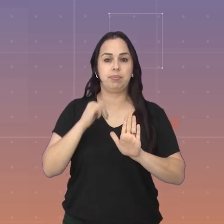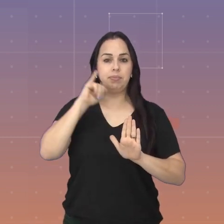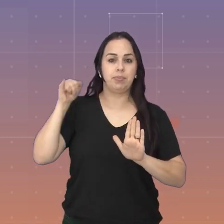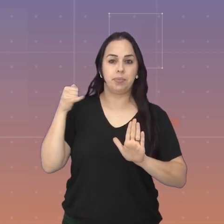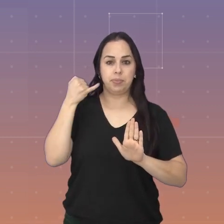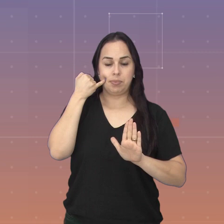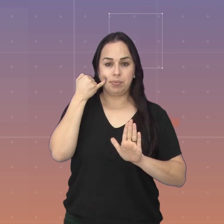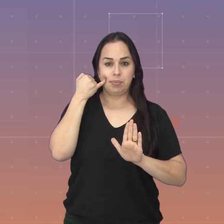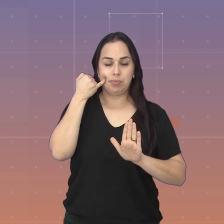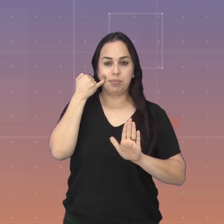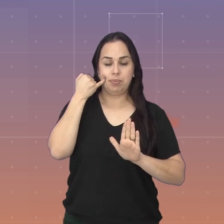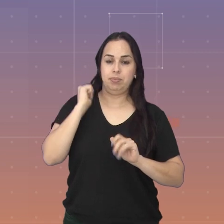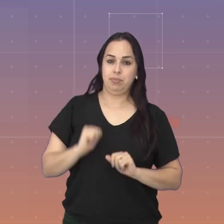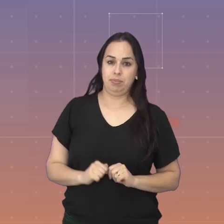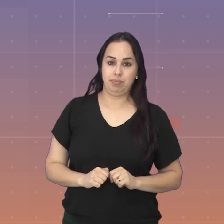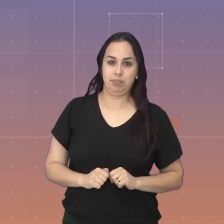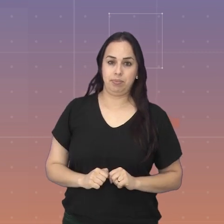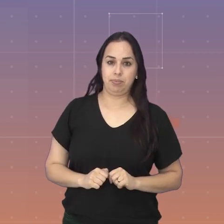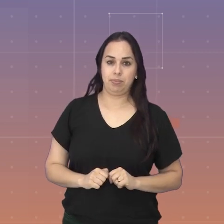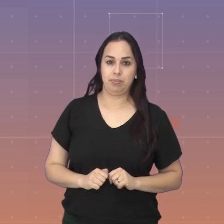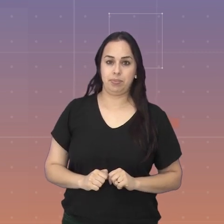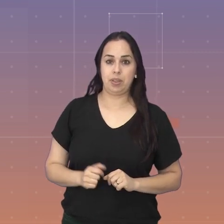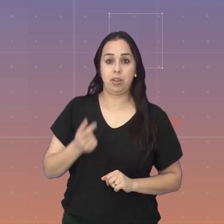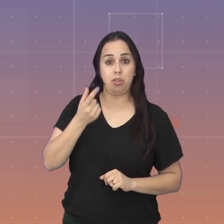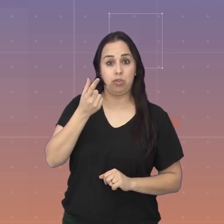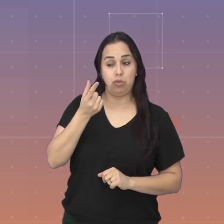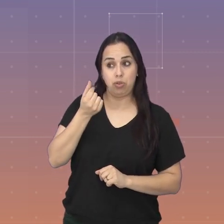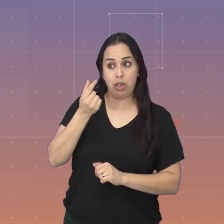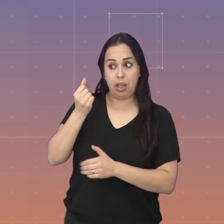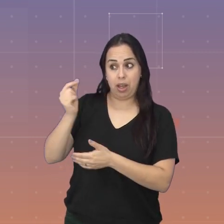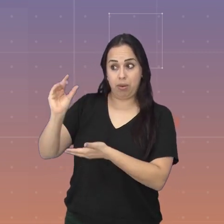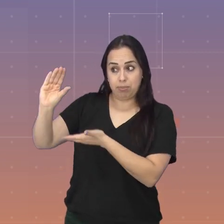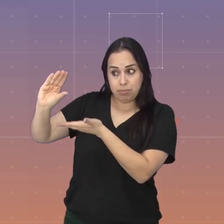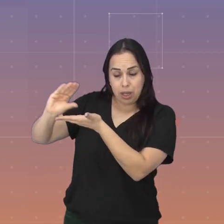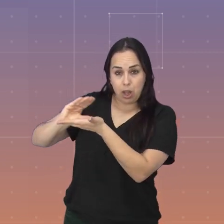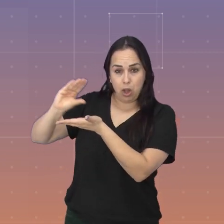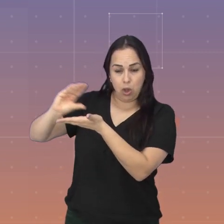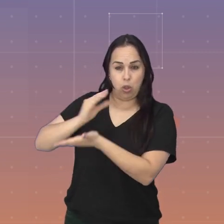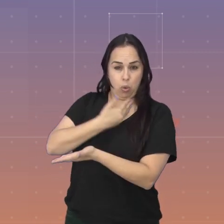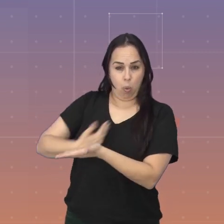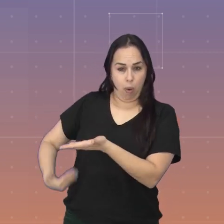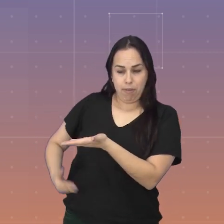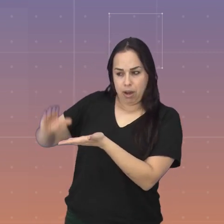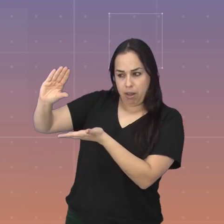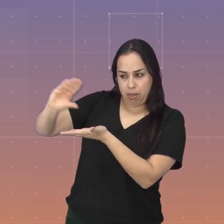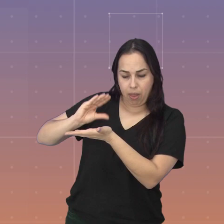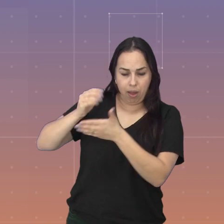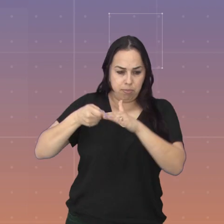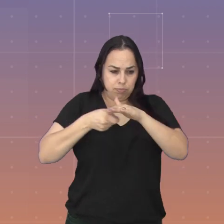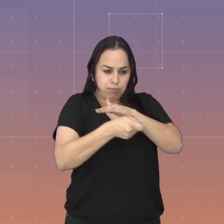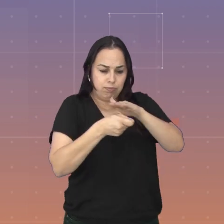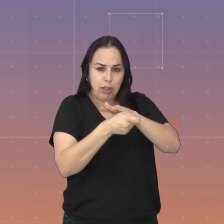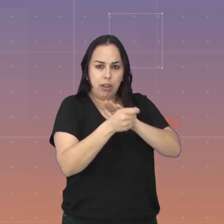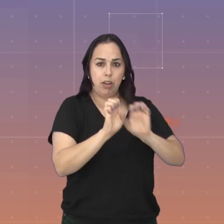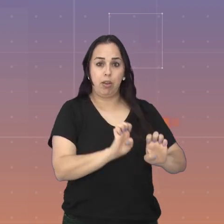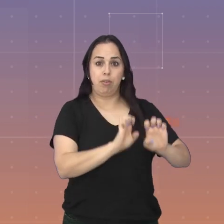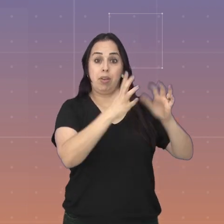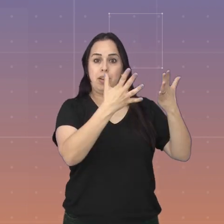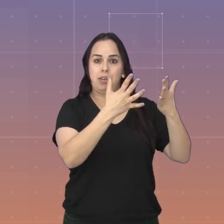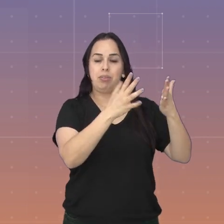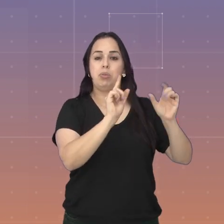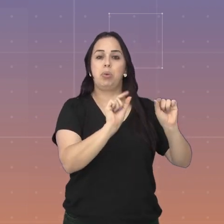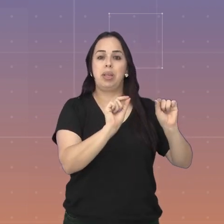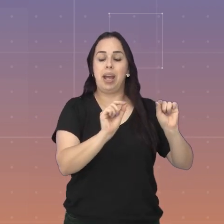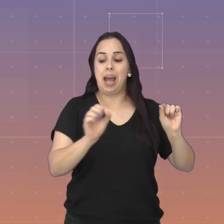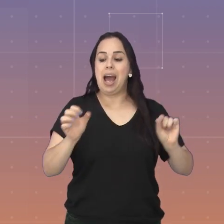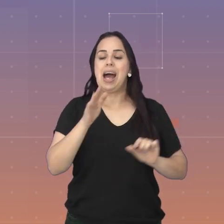vereador Juvenil Silvério, proíbe a utilização de recursos públicos em eventos que promovam de forma direta ou